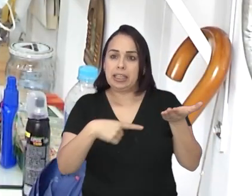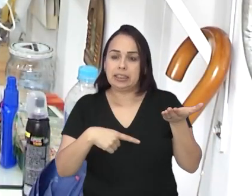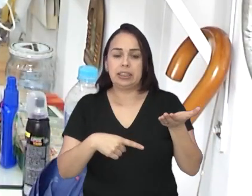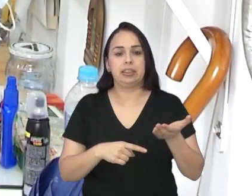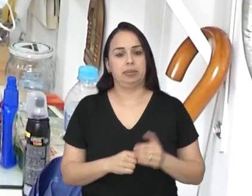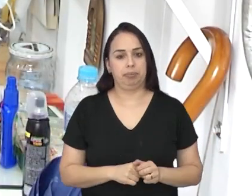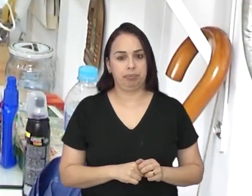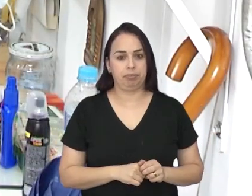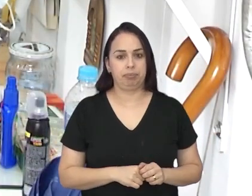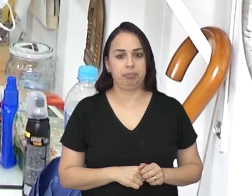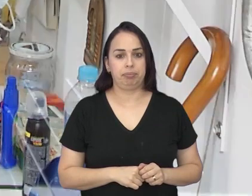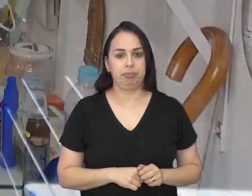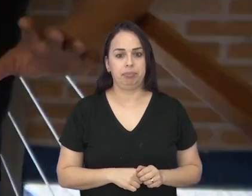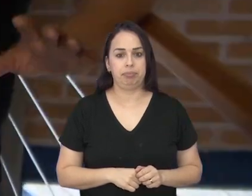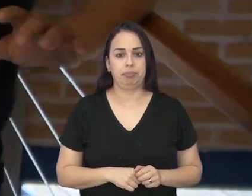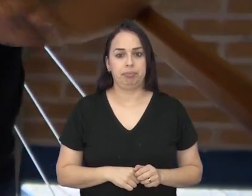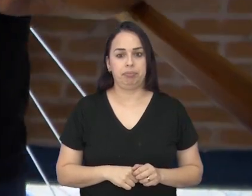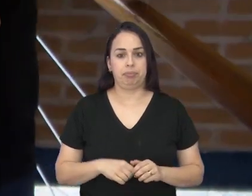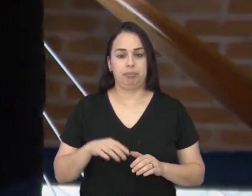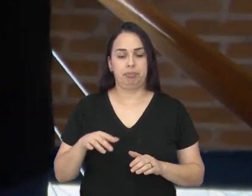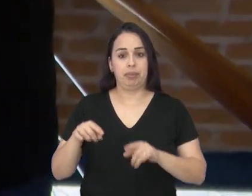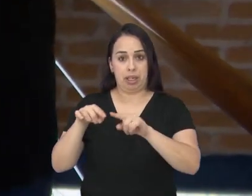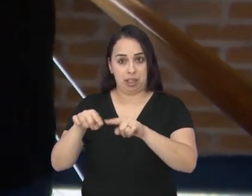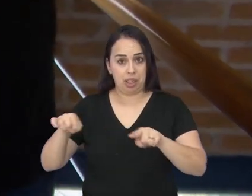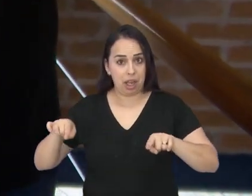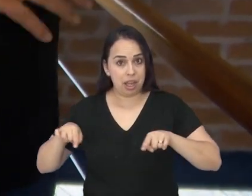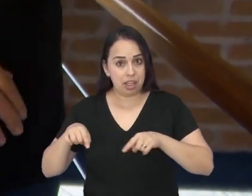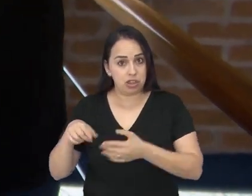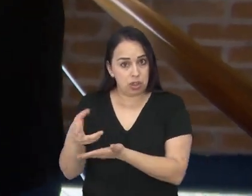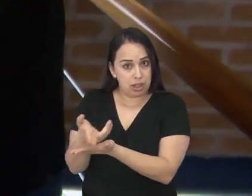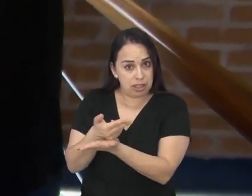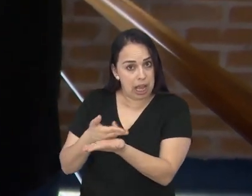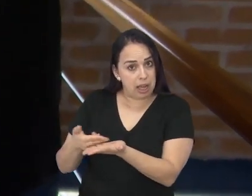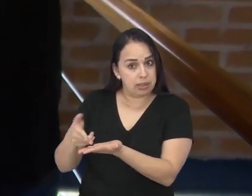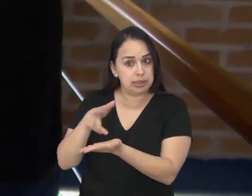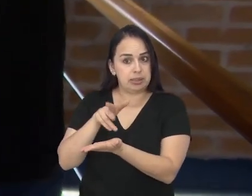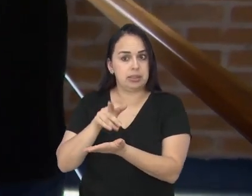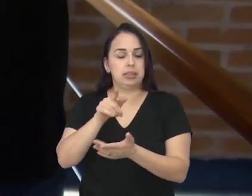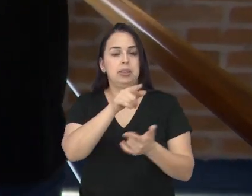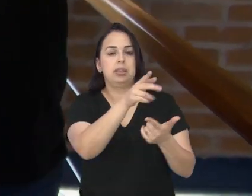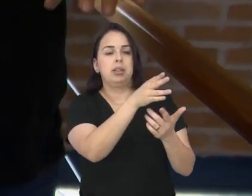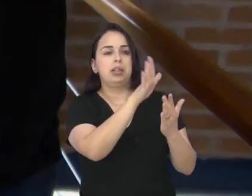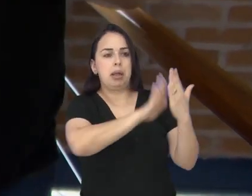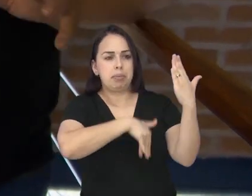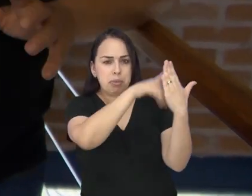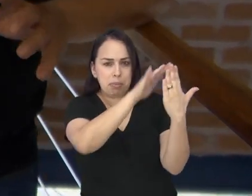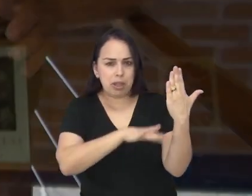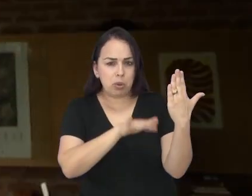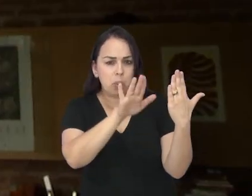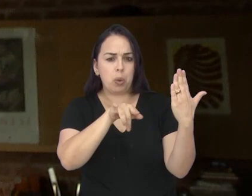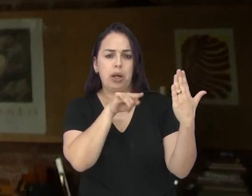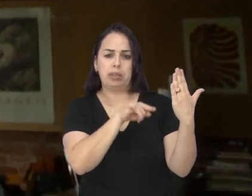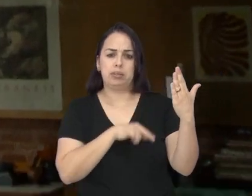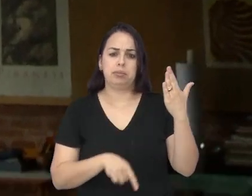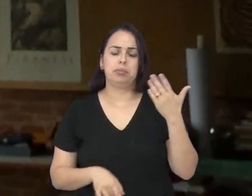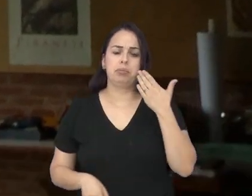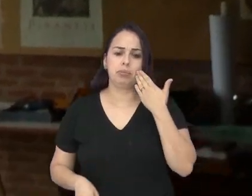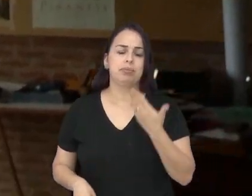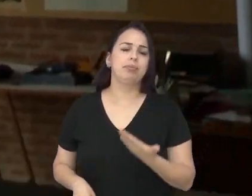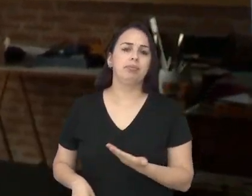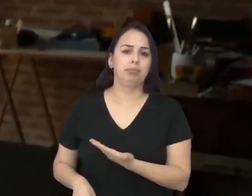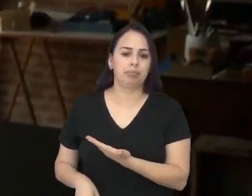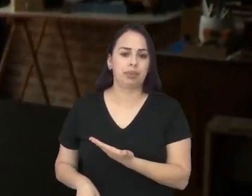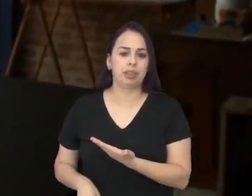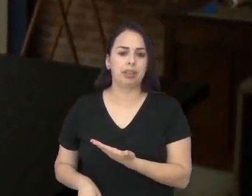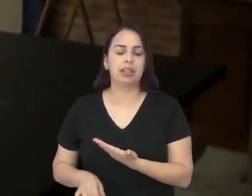tem então o ateliê de gravura, esse programa de residência, um ateliê de pintura lá em cima, que está